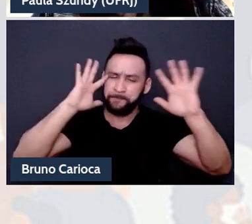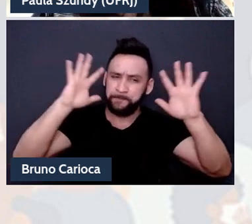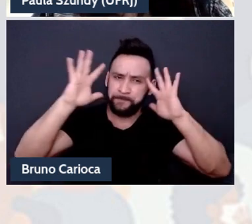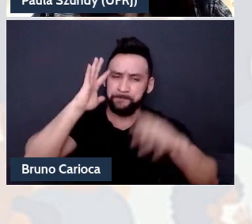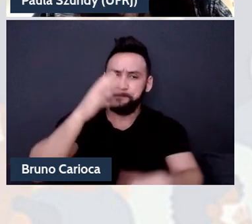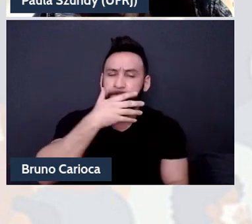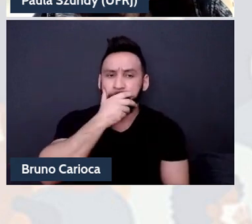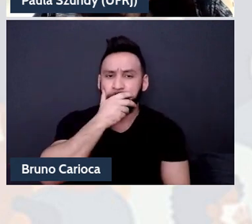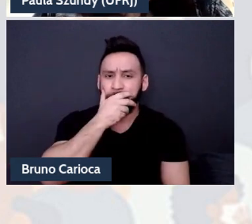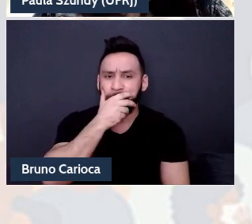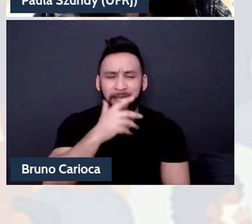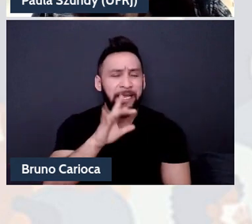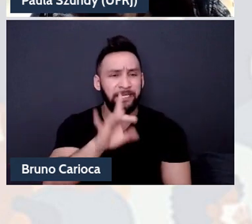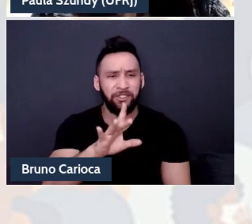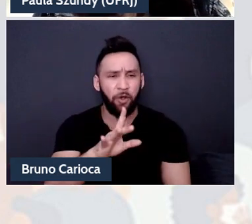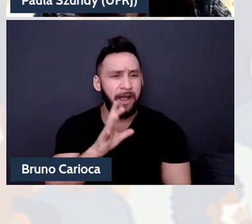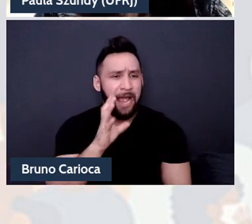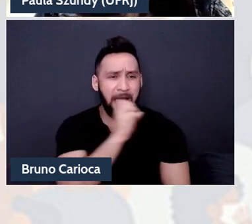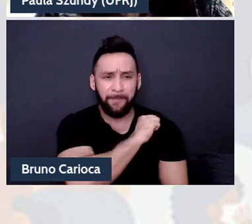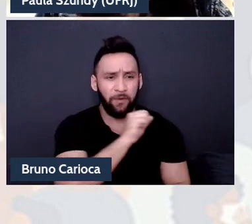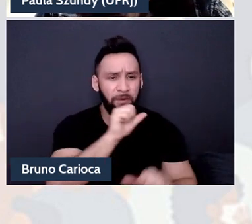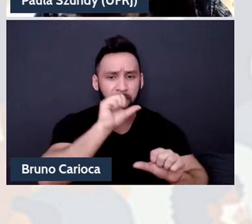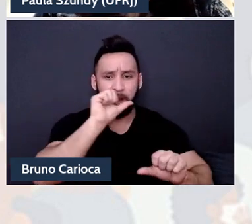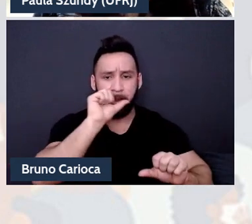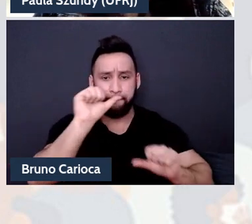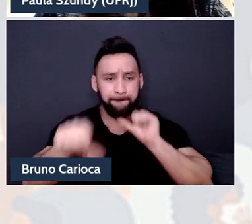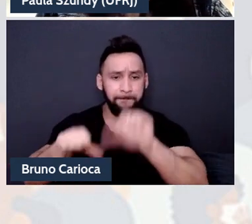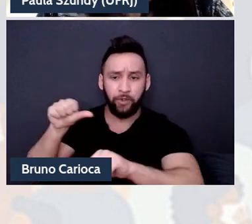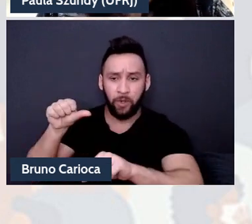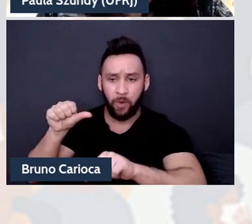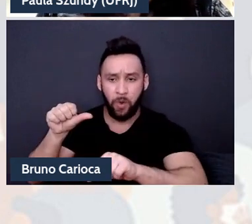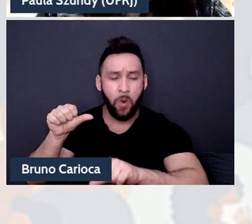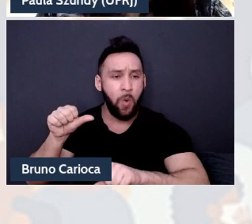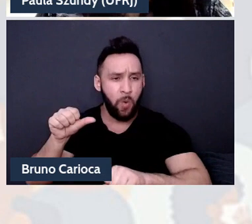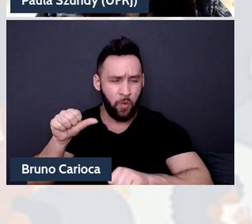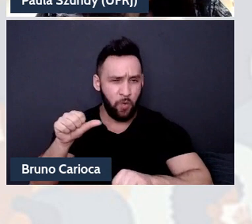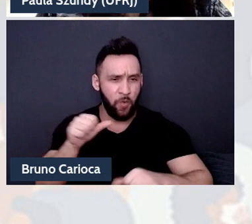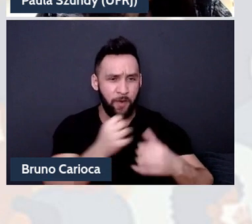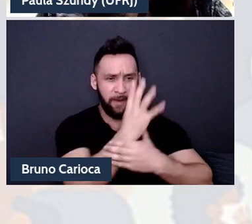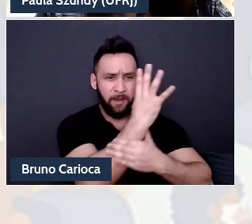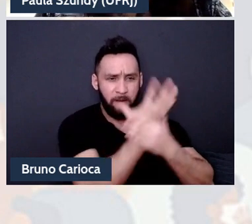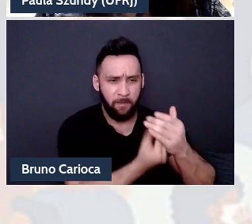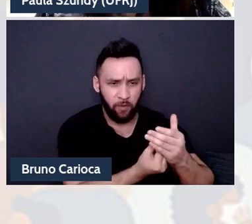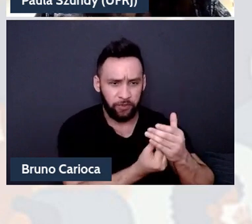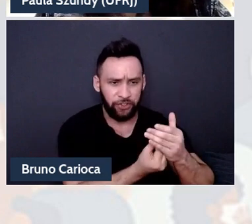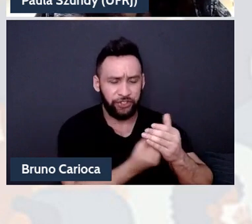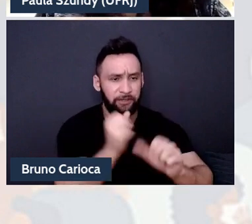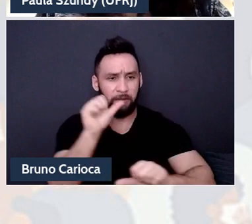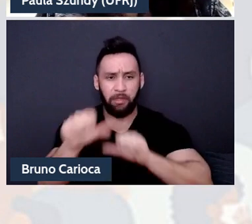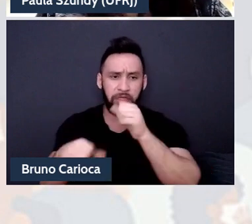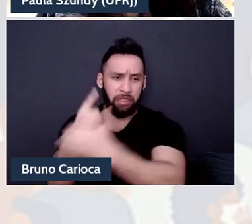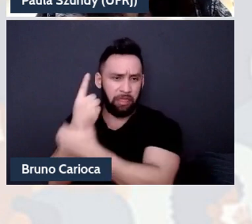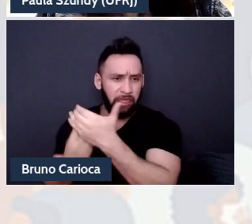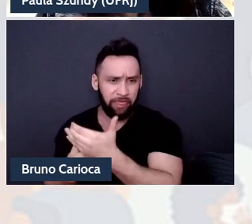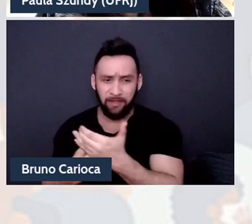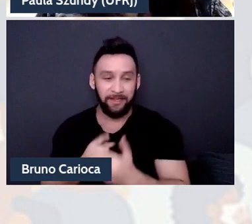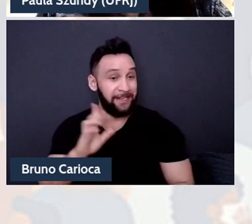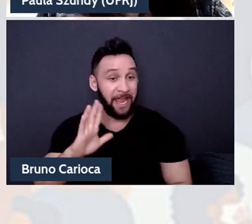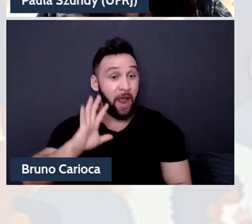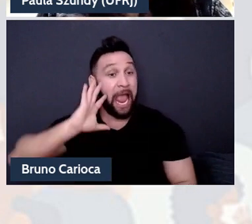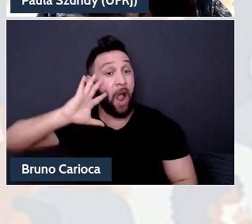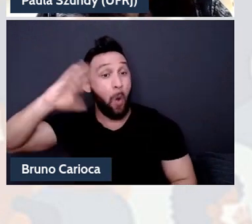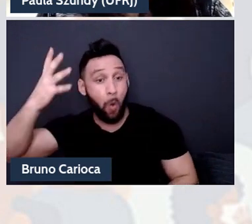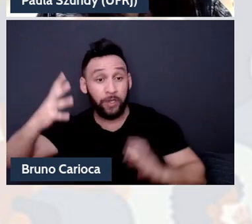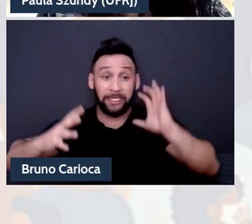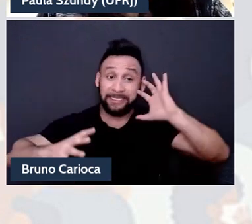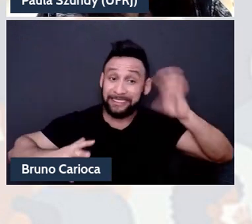vários eventos, né, que não podem ser desconsiderados quando a gente pensa na BNCC, né? O